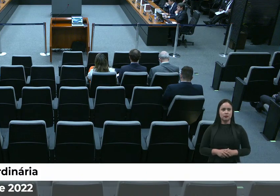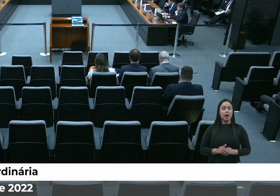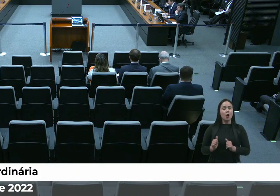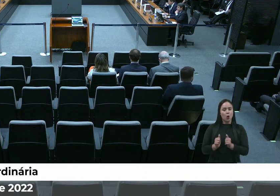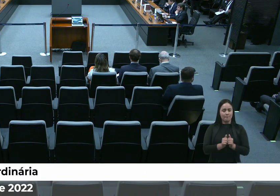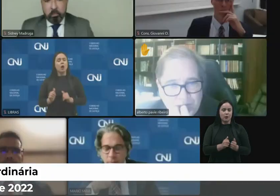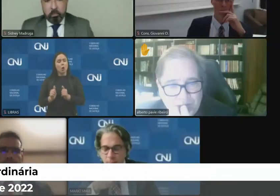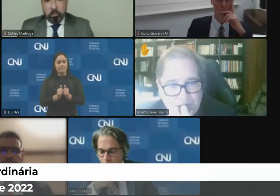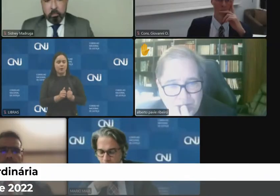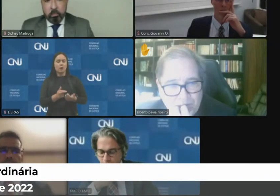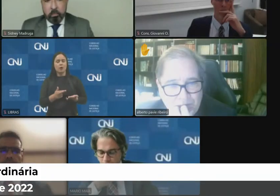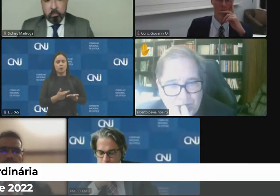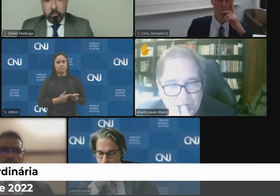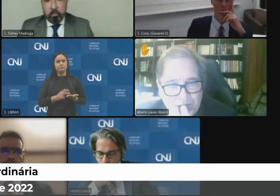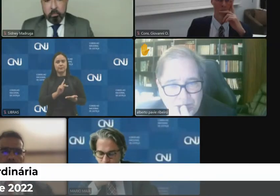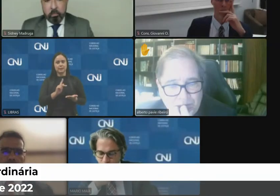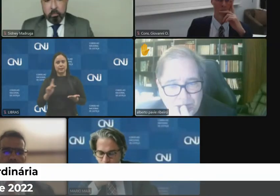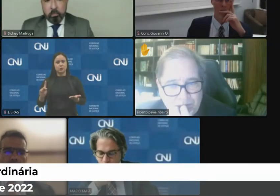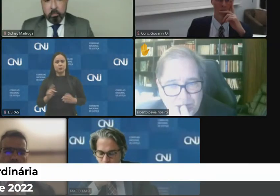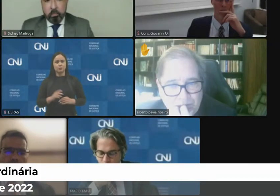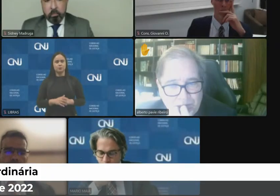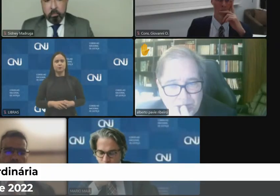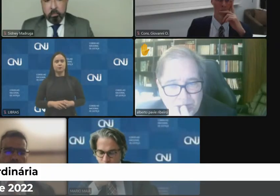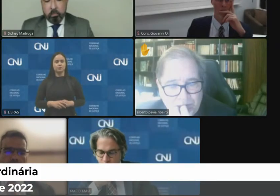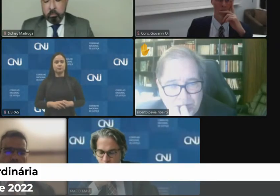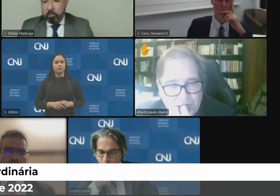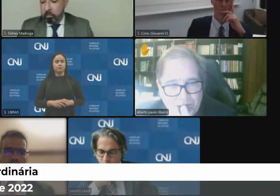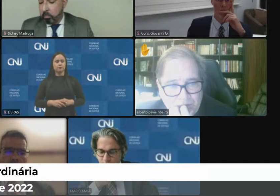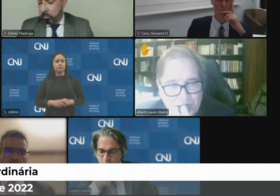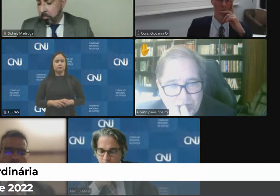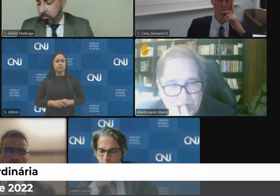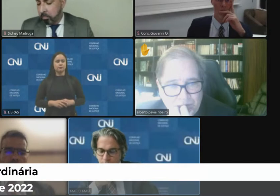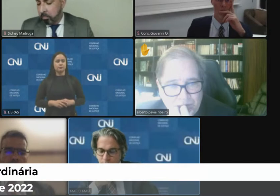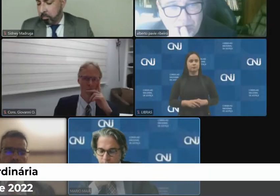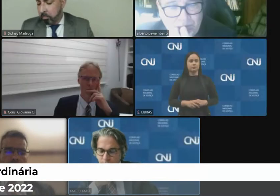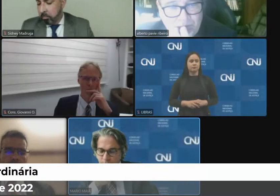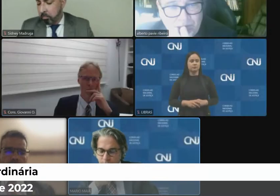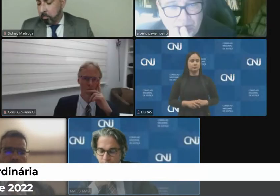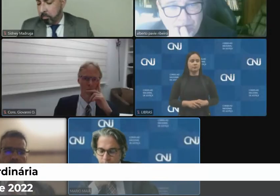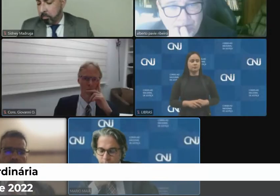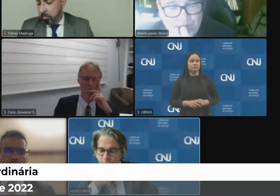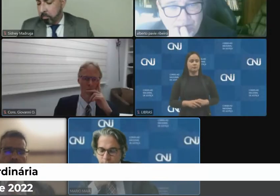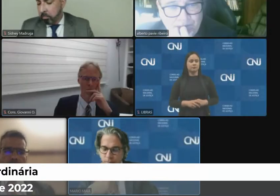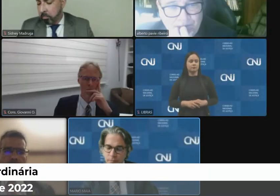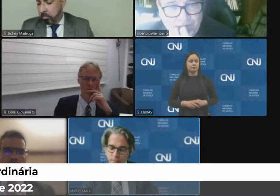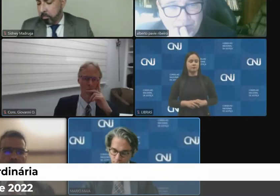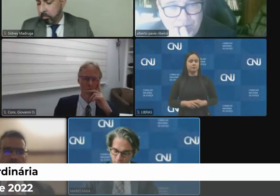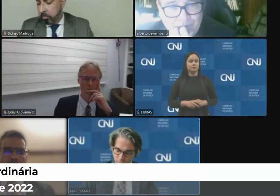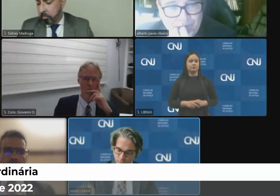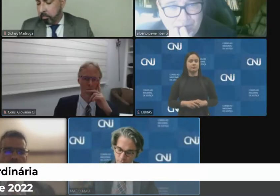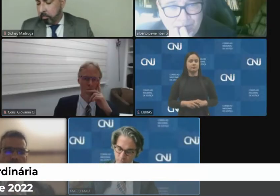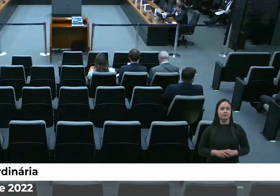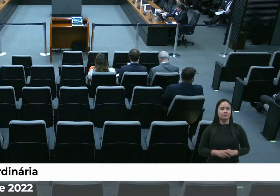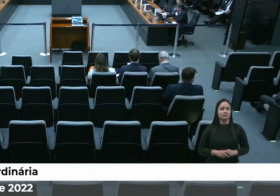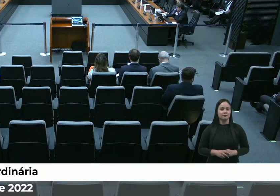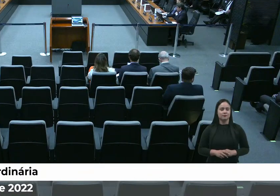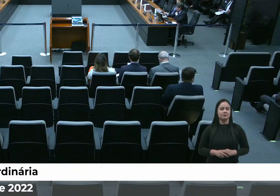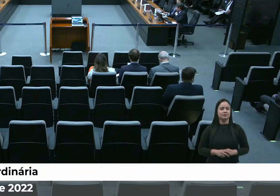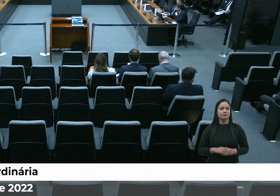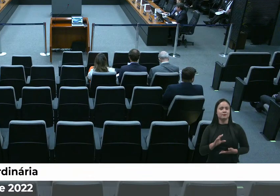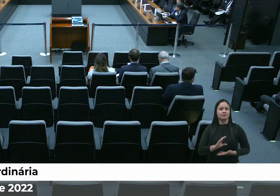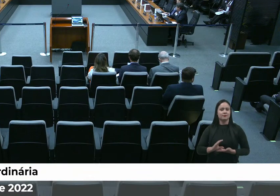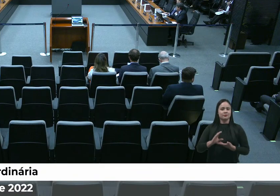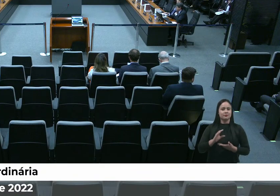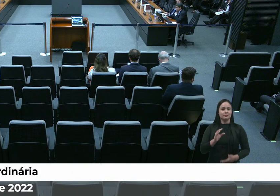Acompanho o relator, presidente. Obrigada, conselheiro. Conselheiro Bandeira de Melo,